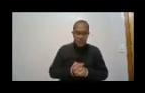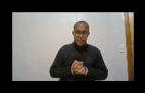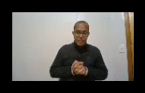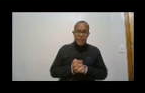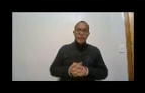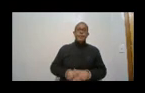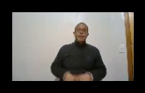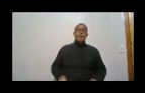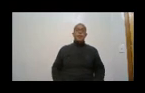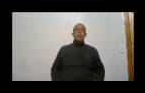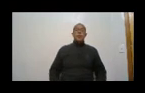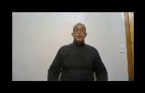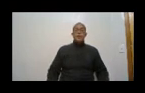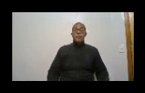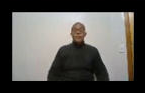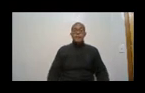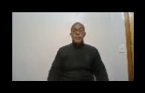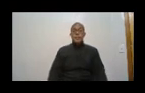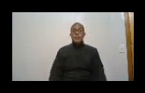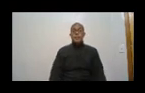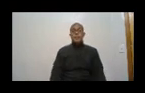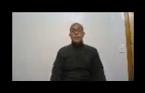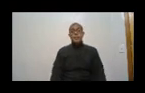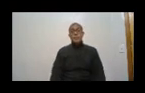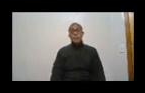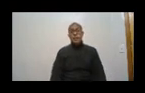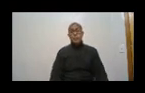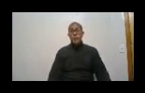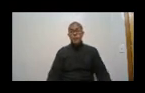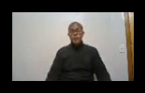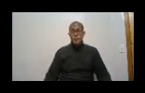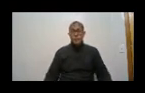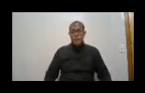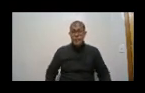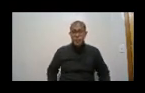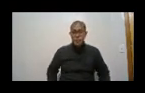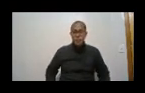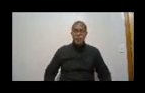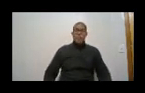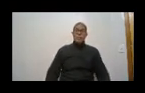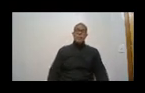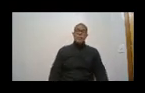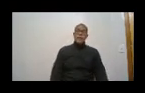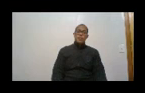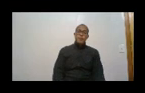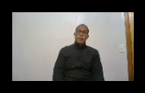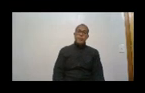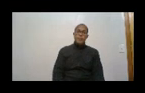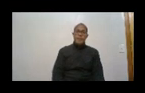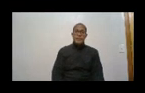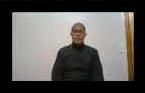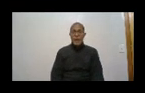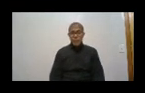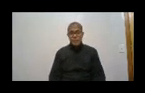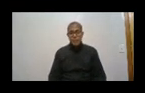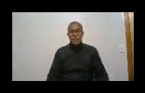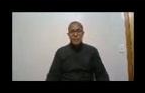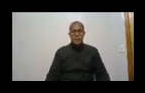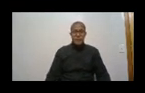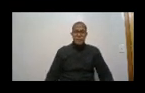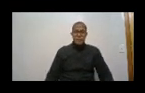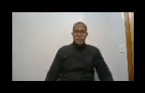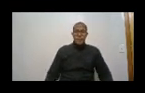ação da célula, tá? Mas aqui eu estou mostrando para vocês que o medicamento pode se ligar por completo na imagem 1, pode se ligar de uma forma